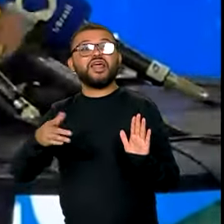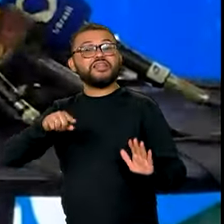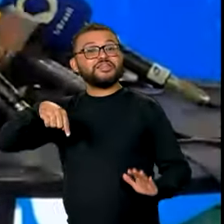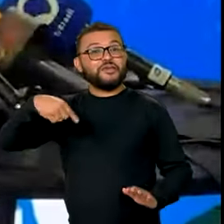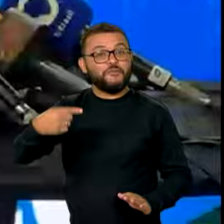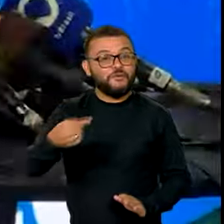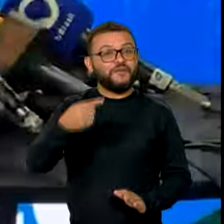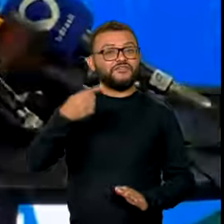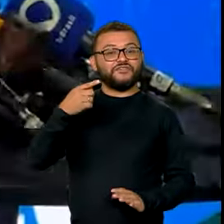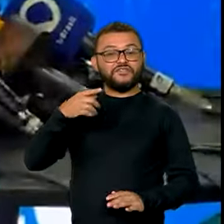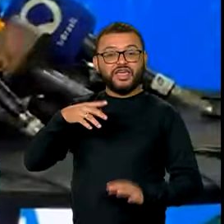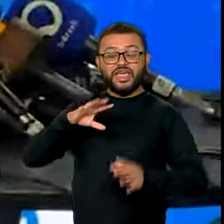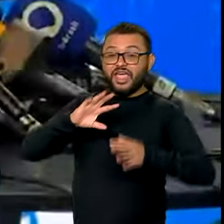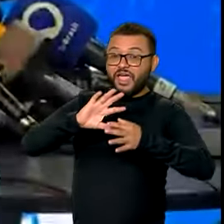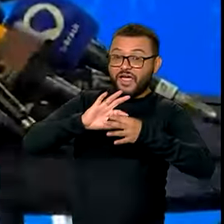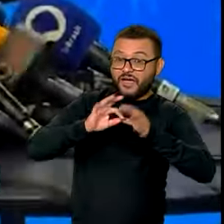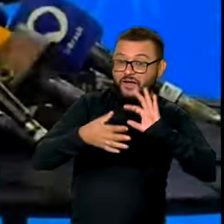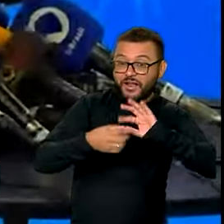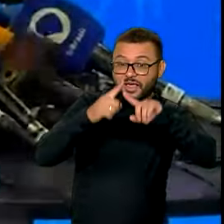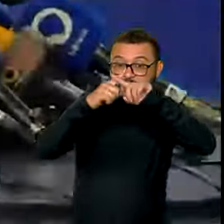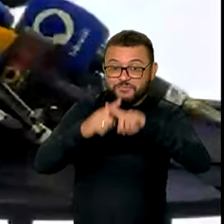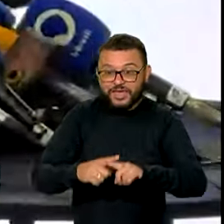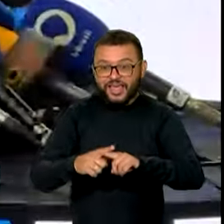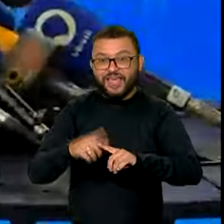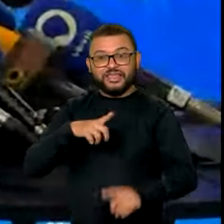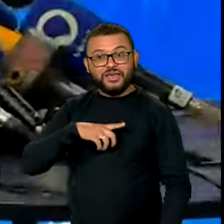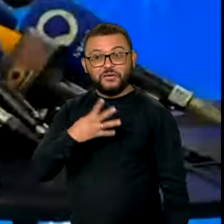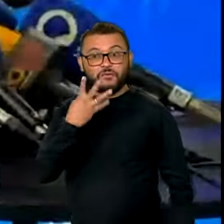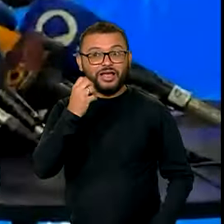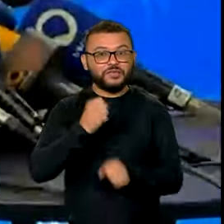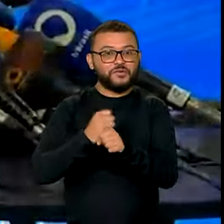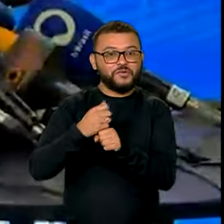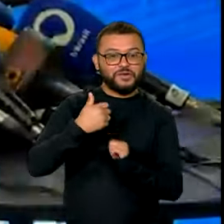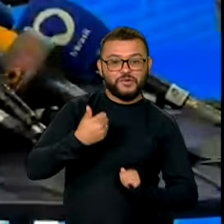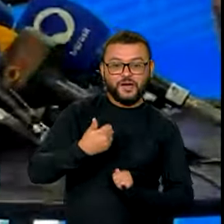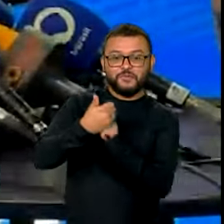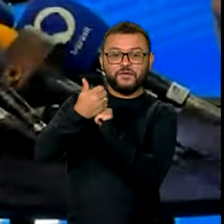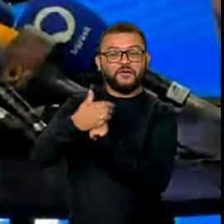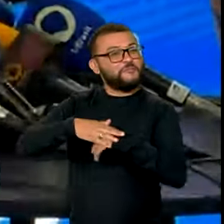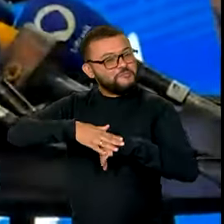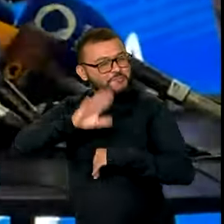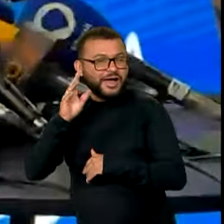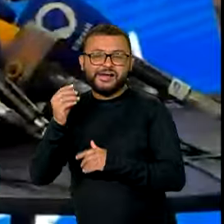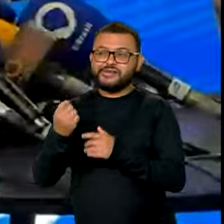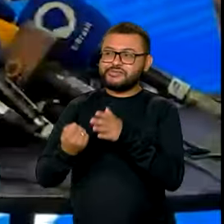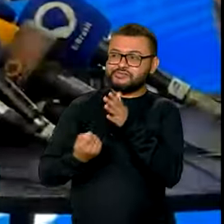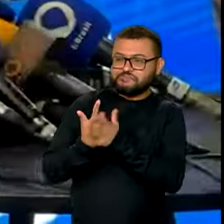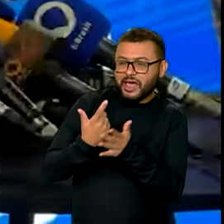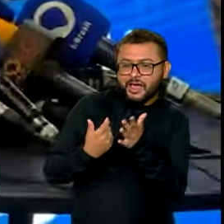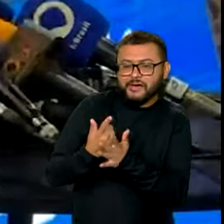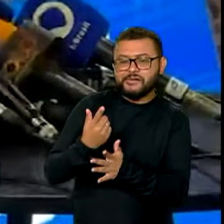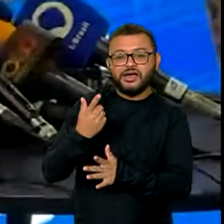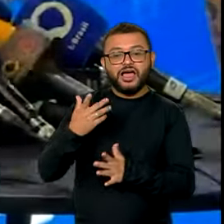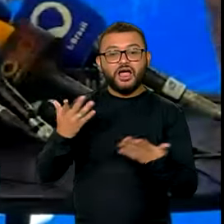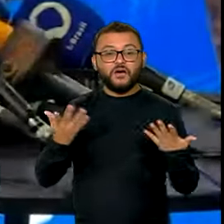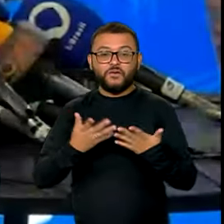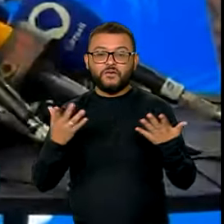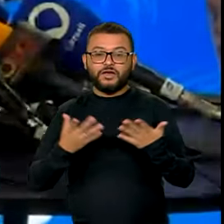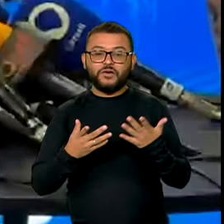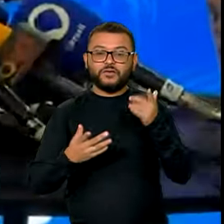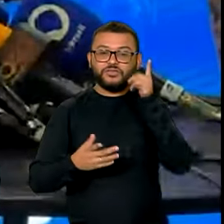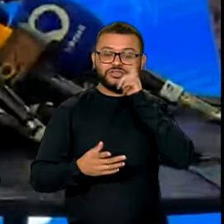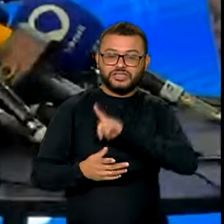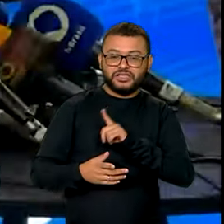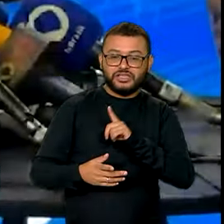Depois você vai para a Olimpíada e ganha a Bolsa Atleta Olímpica por 4 anos. Você tem uma apoio por 4 anos, você consegue investir mais. E esses últimos anos eu consegui entrar na Bolsa